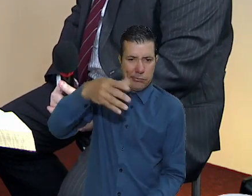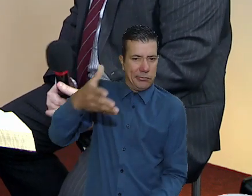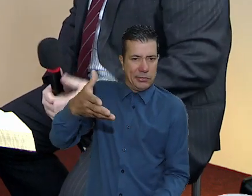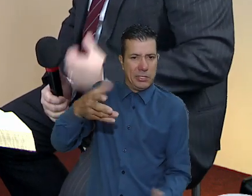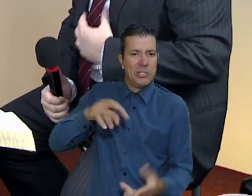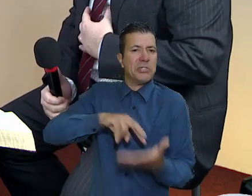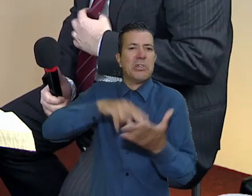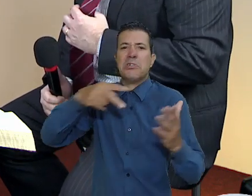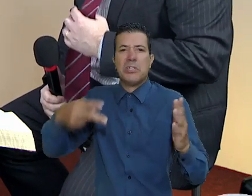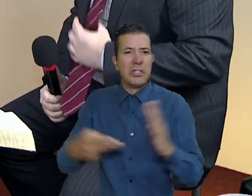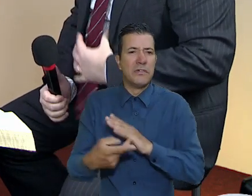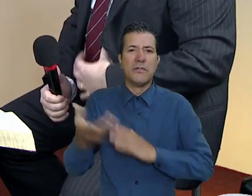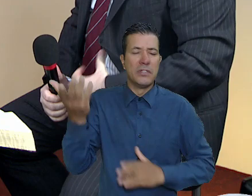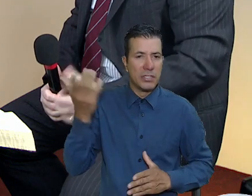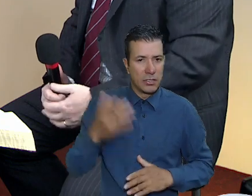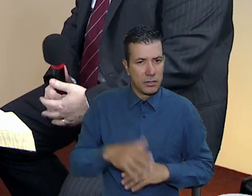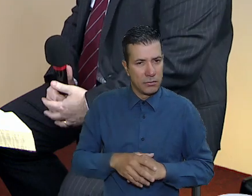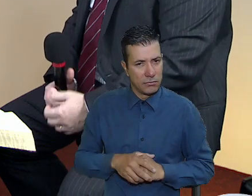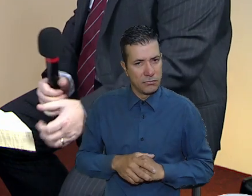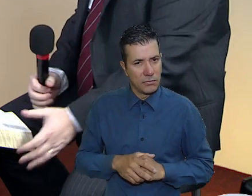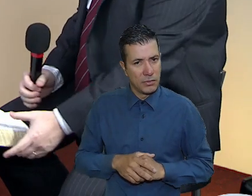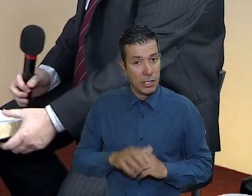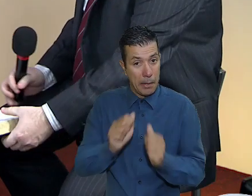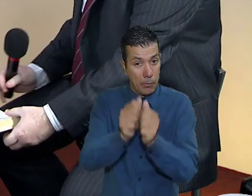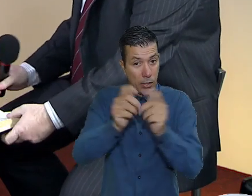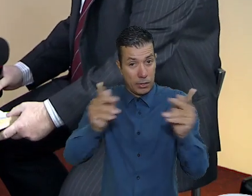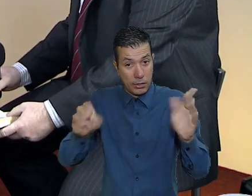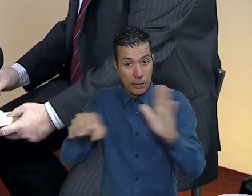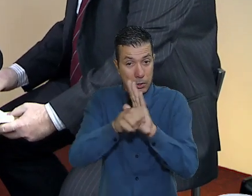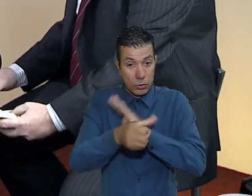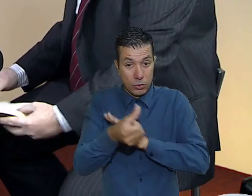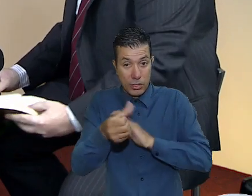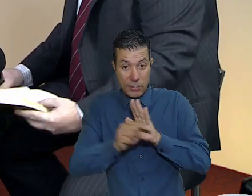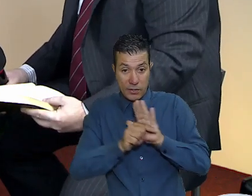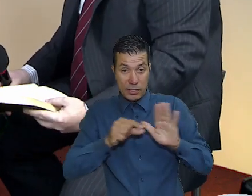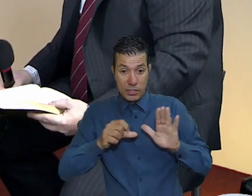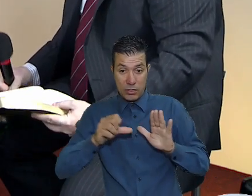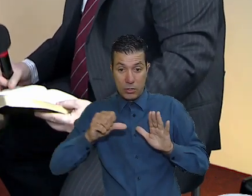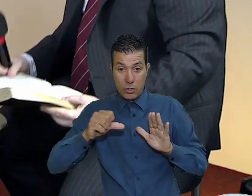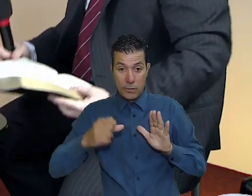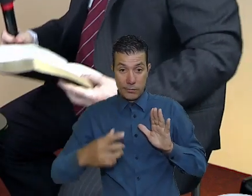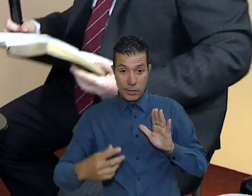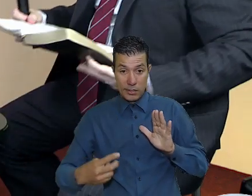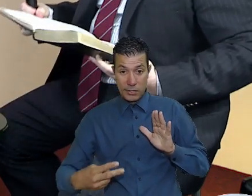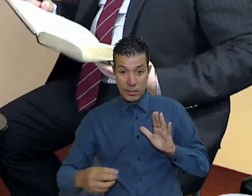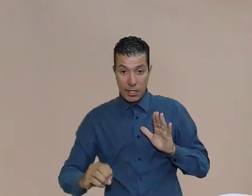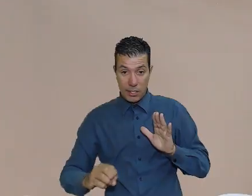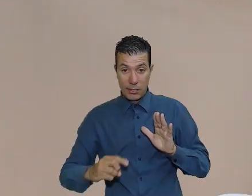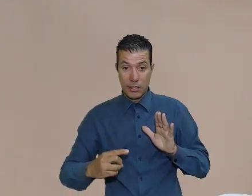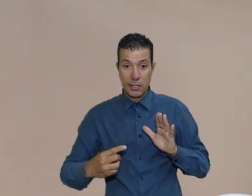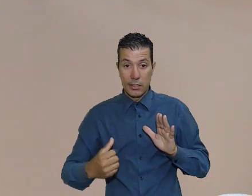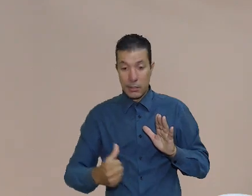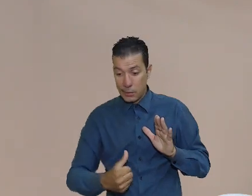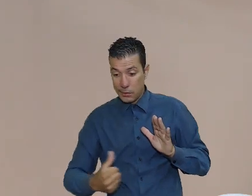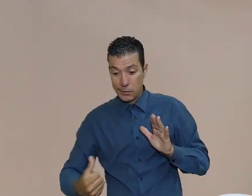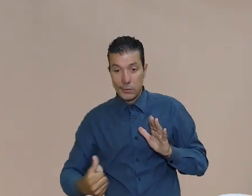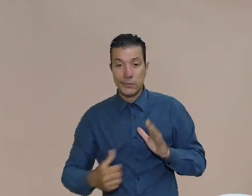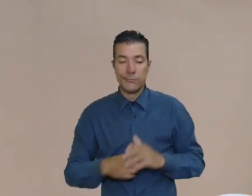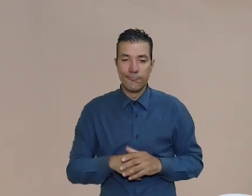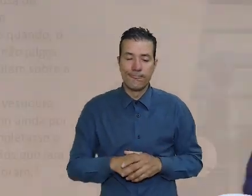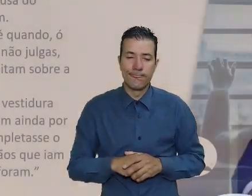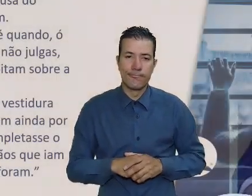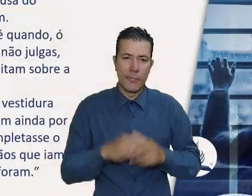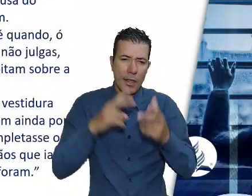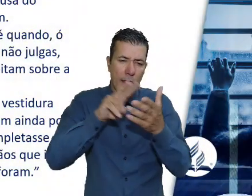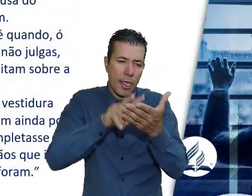essas almas que estavam embaixo do altar. Apocalipse capítulo 6, versículo 9, 10 e 11, querido amigo, leia conosco, por